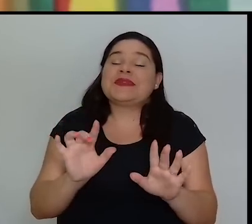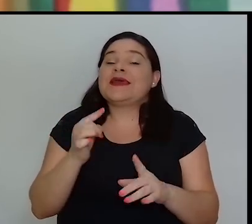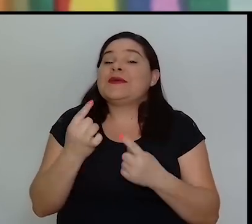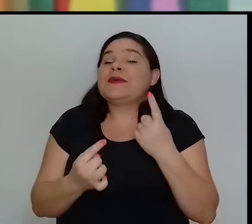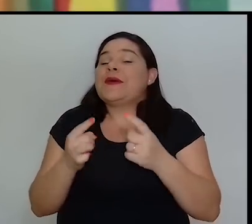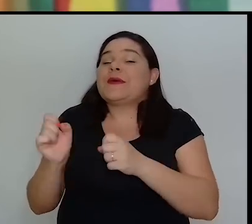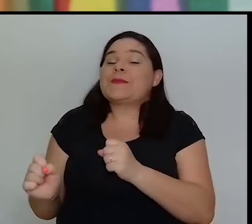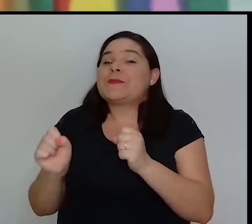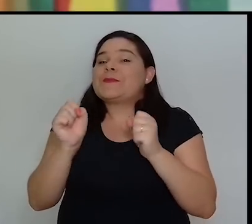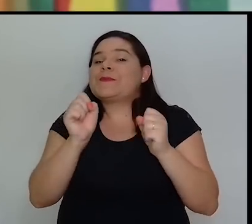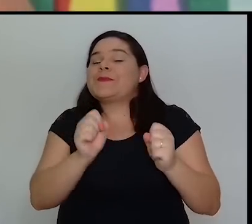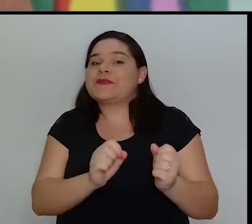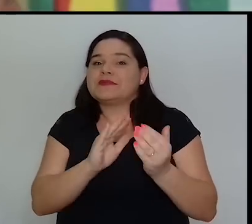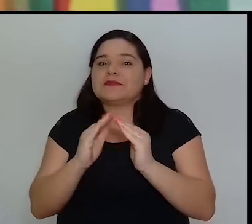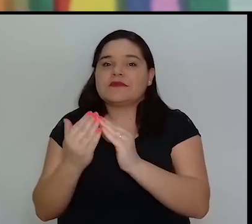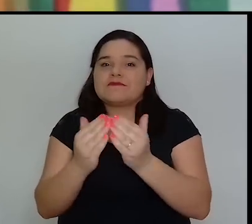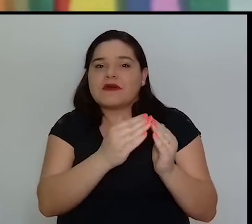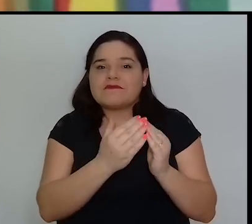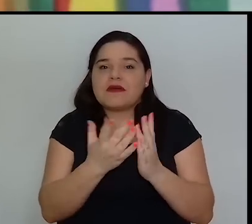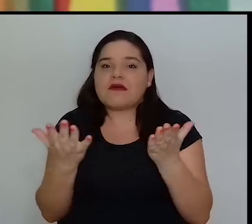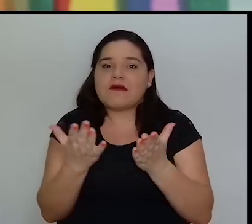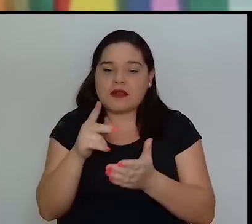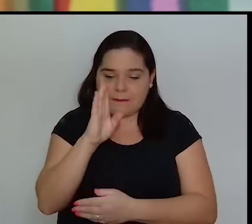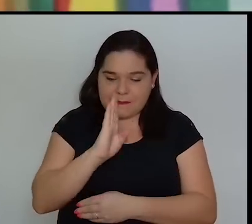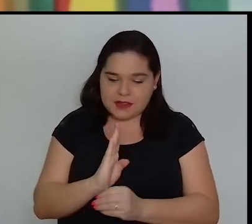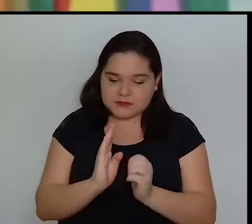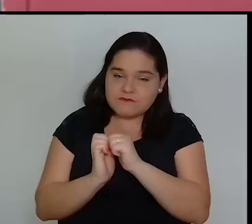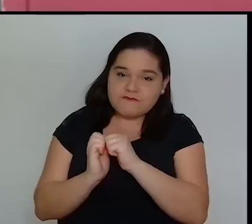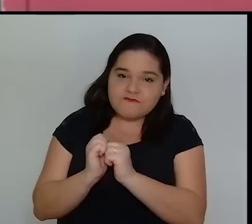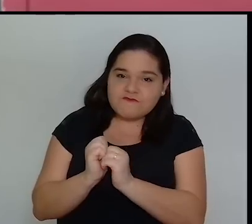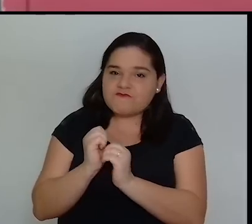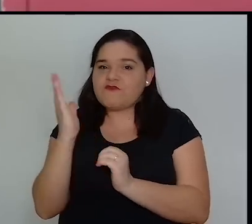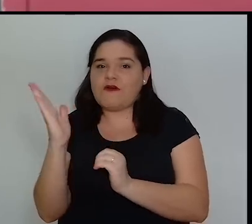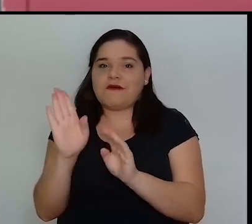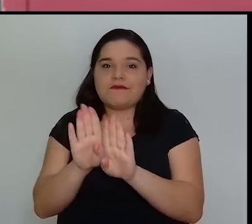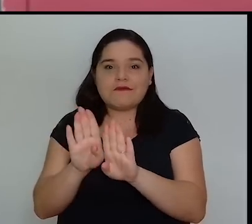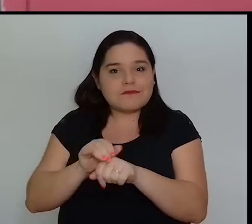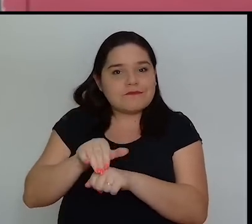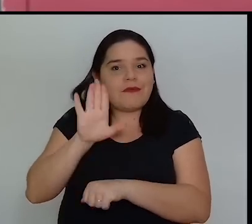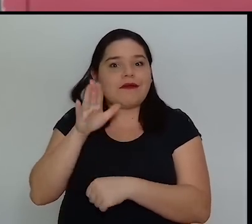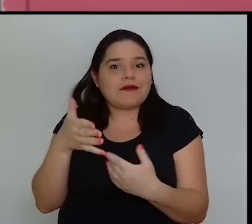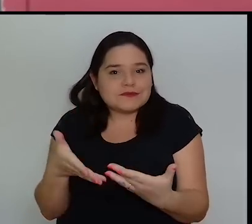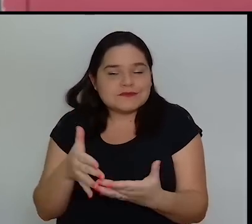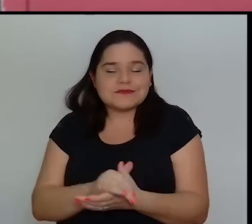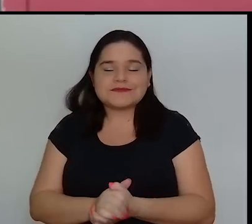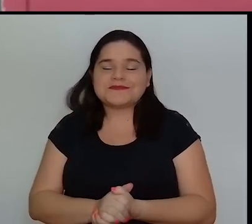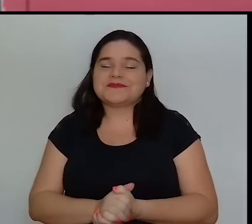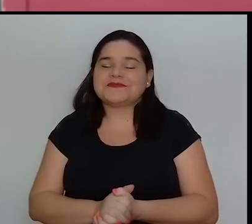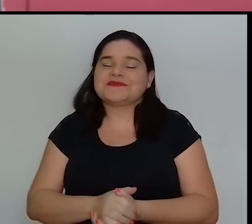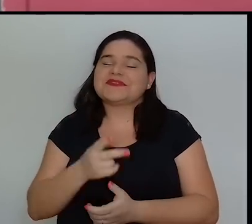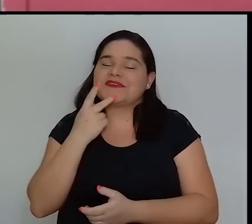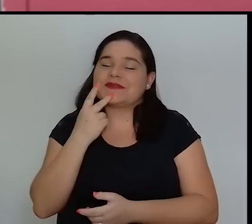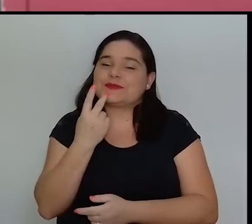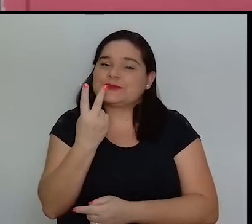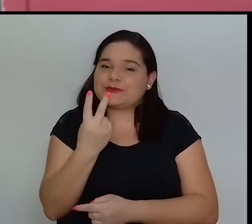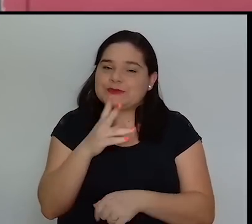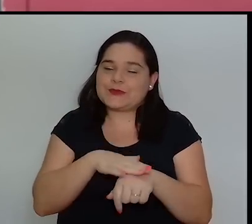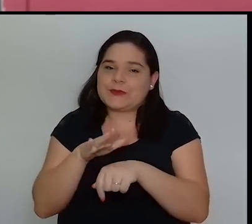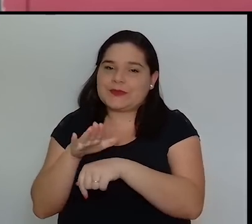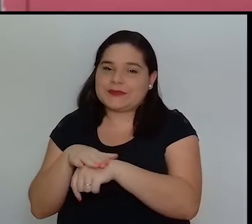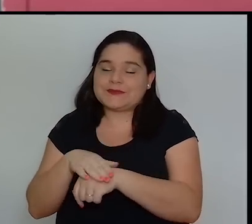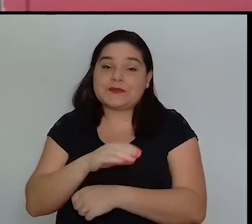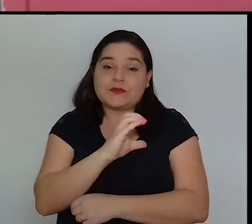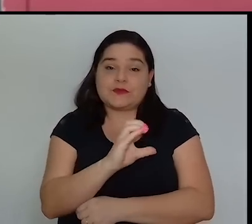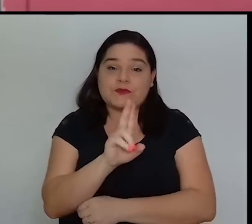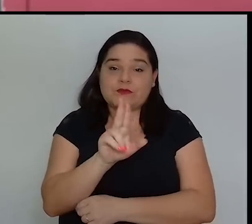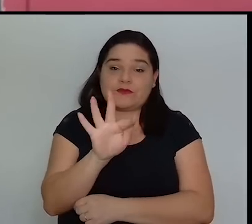potência das favelas que agora tá extrapolando o Brasil é na verdade a gente tá falando dois momentos né a culpa ela já tá